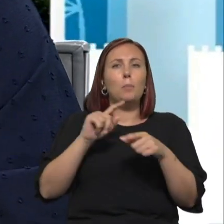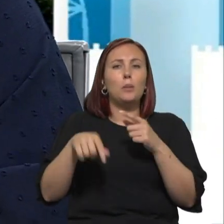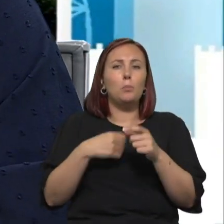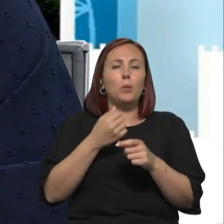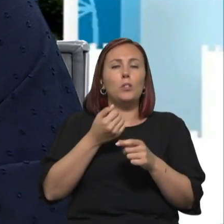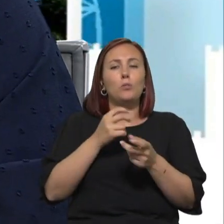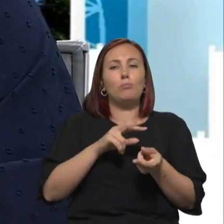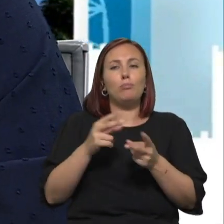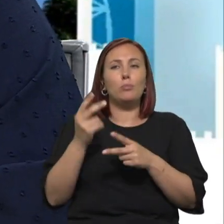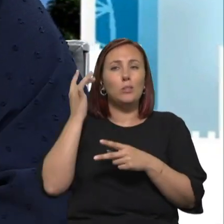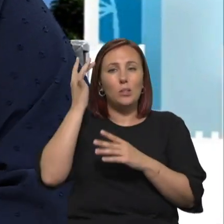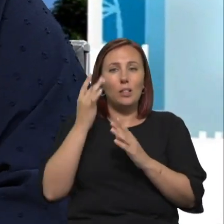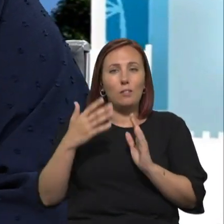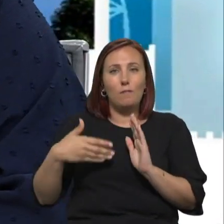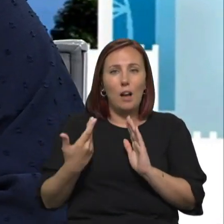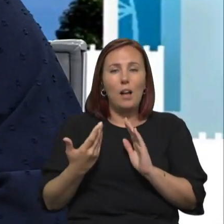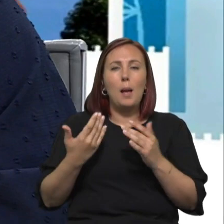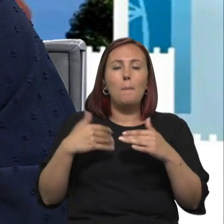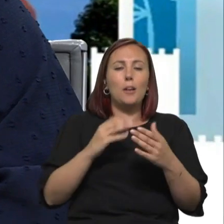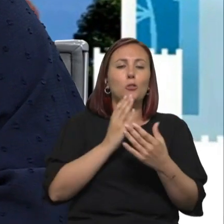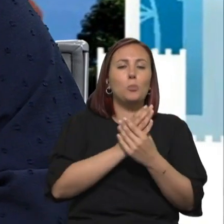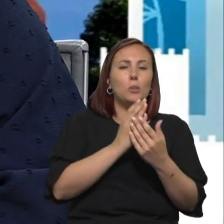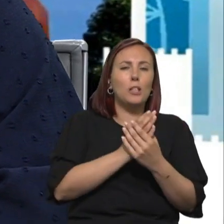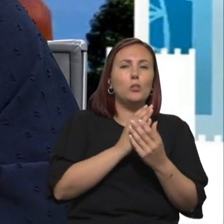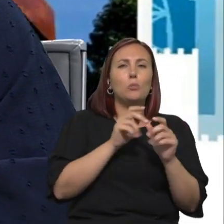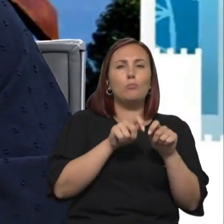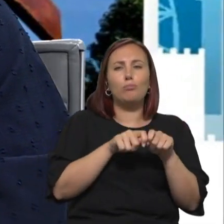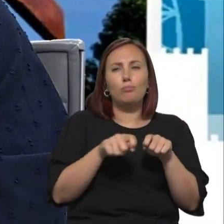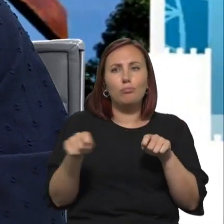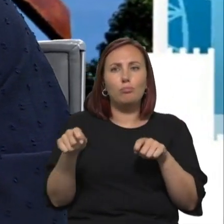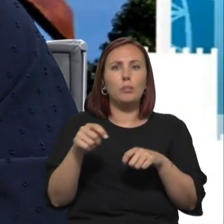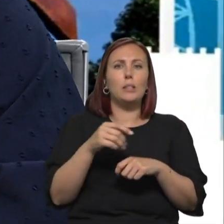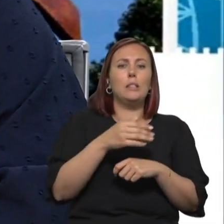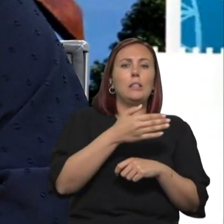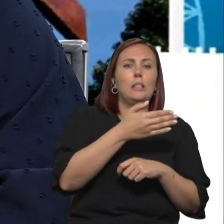beatificação. Mas, de facto, o processo vem-se arrastando já há 6, 7 décadas